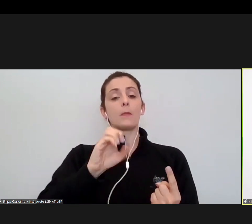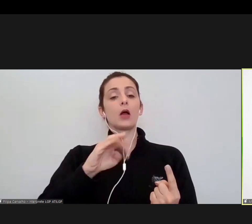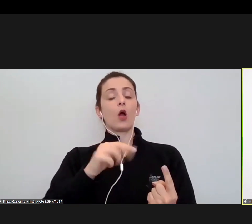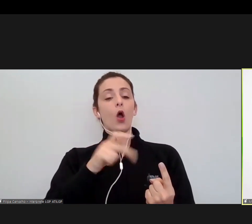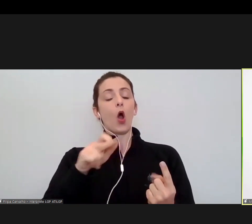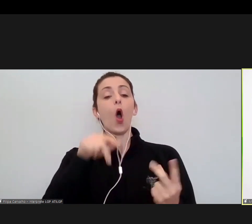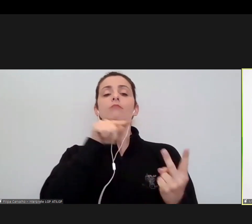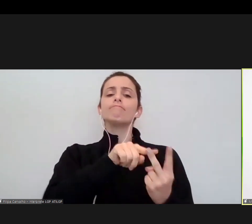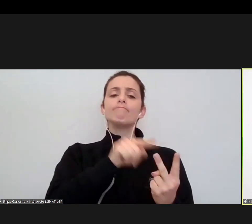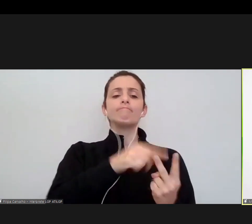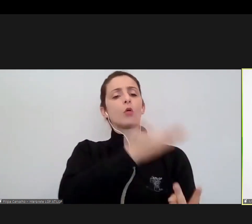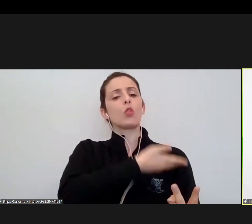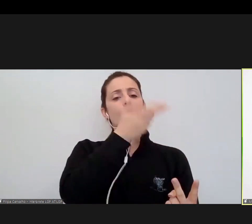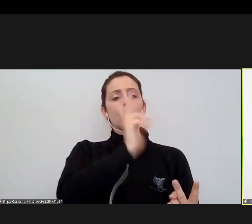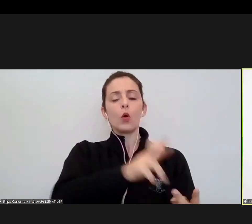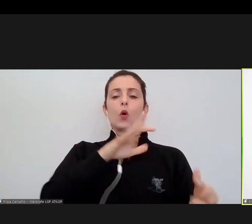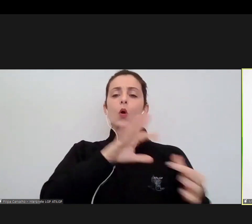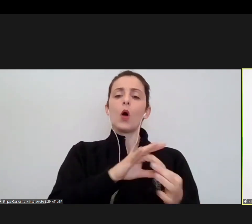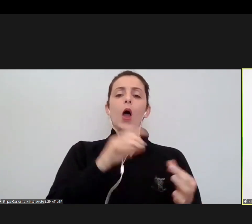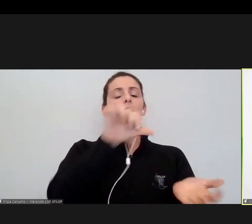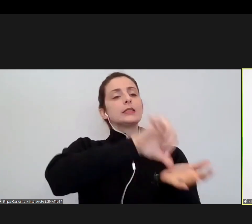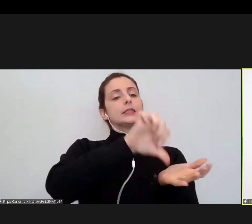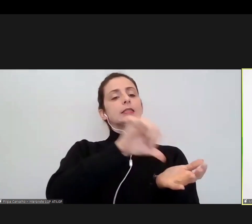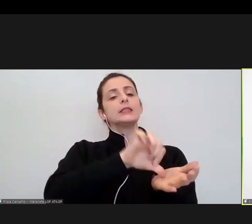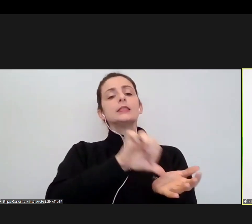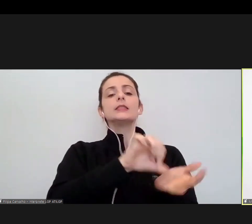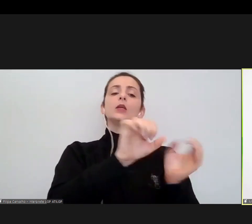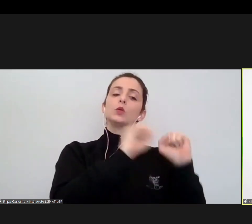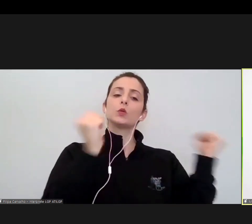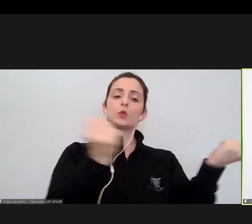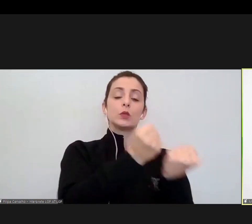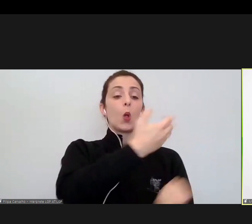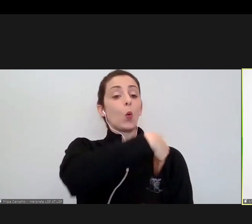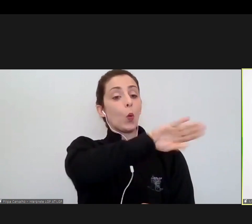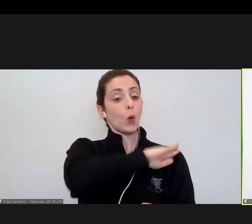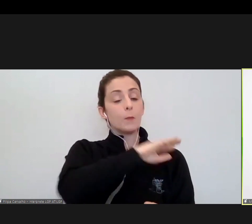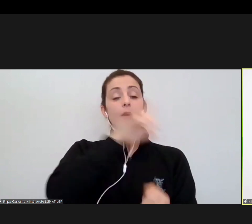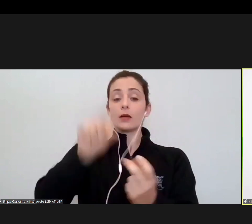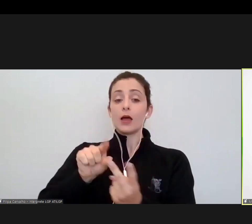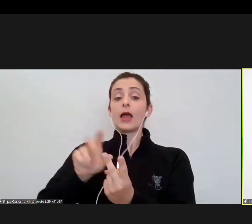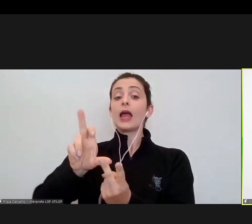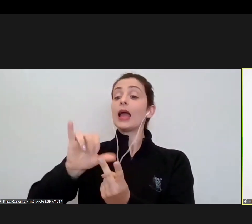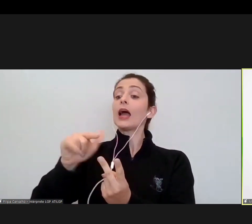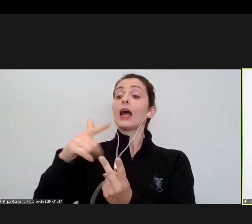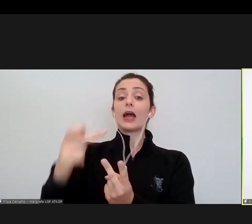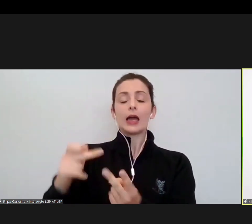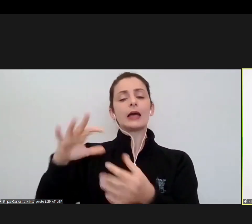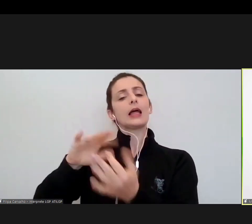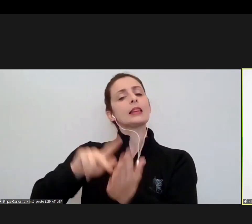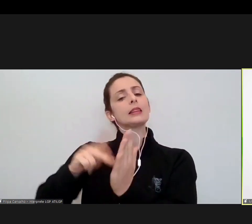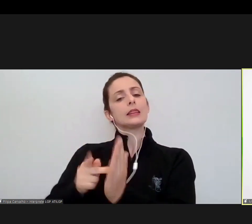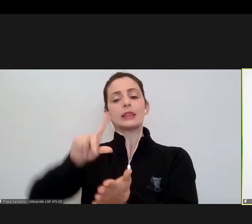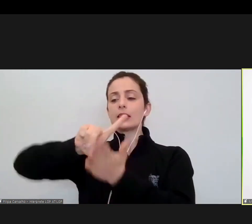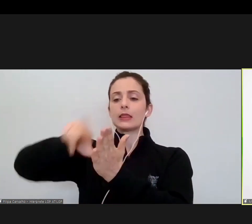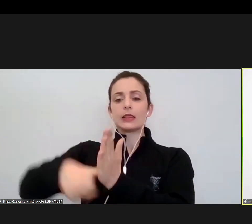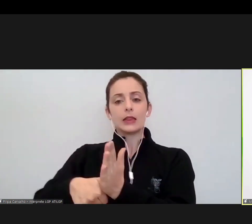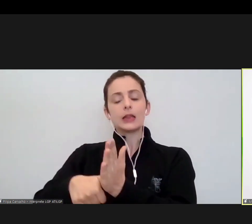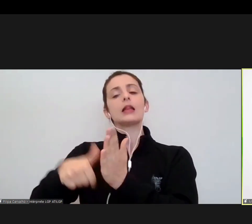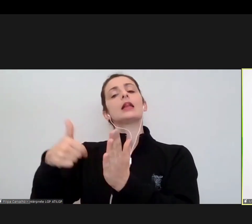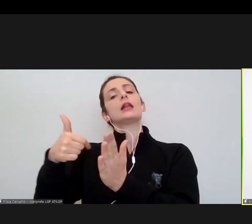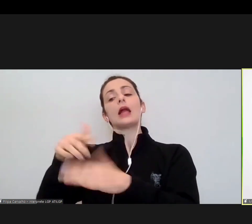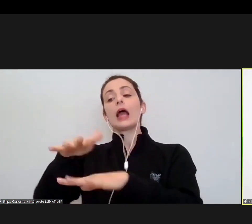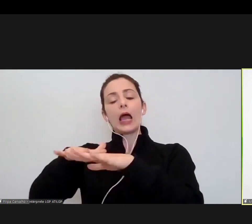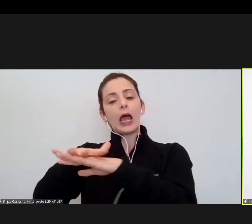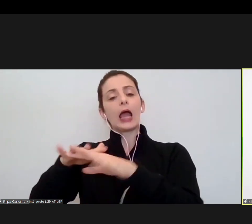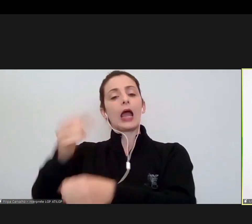no Centro de Estudos Sociais da Universidade de Coimbra, e Rita Albuquerque, técnica de projeto do programa Rede Emprega Lisboa, da